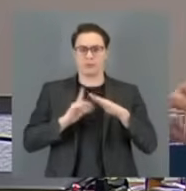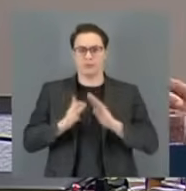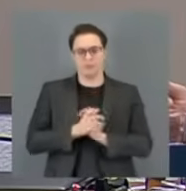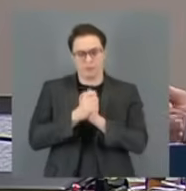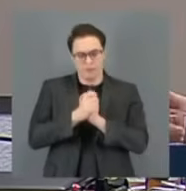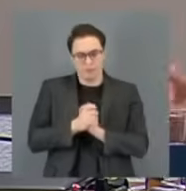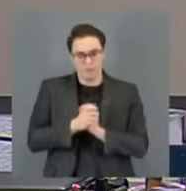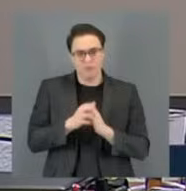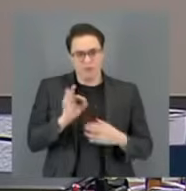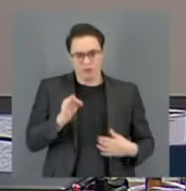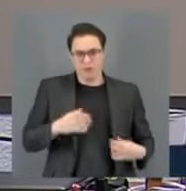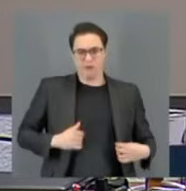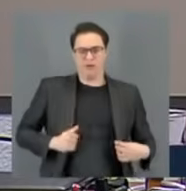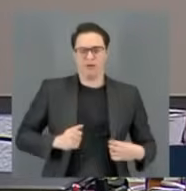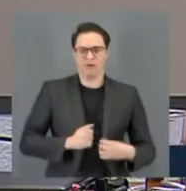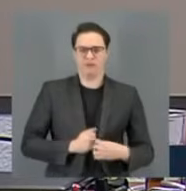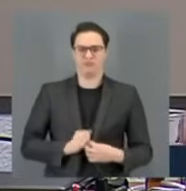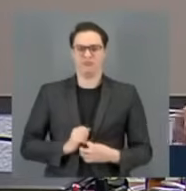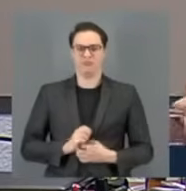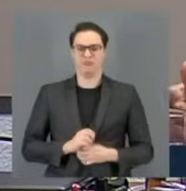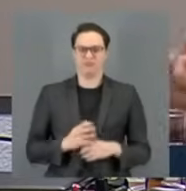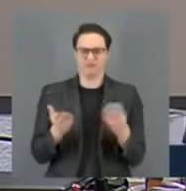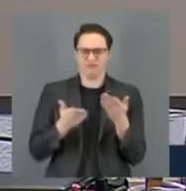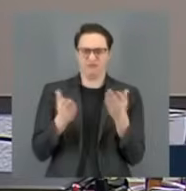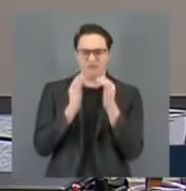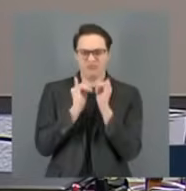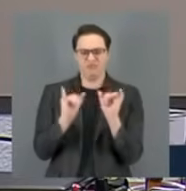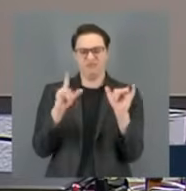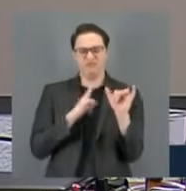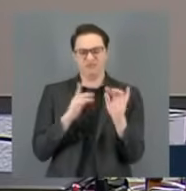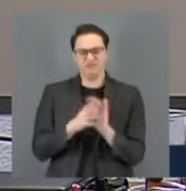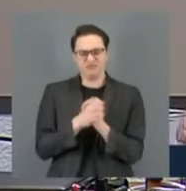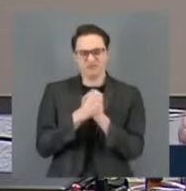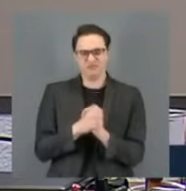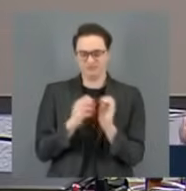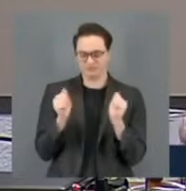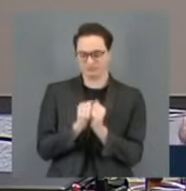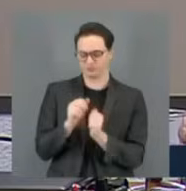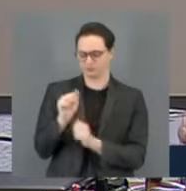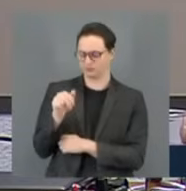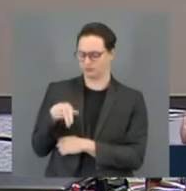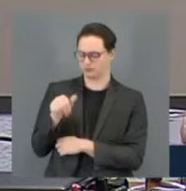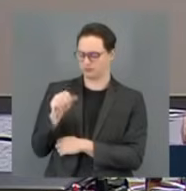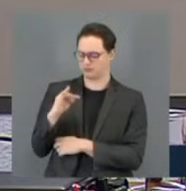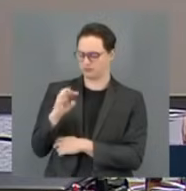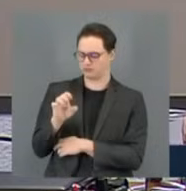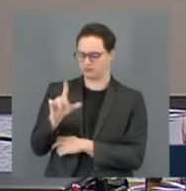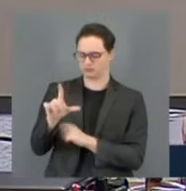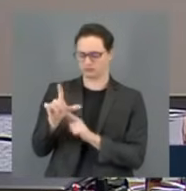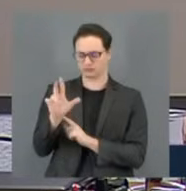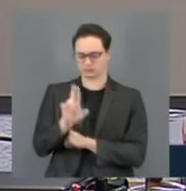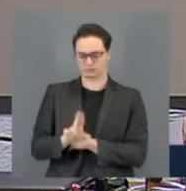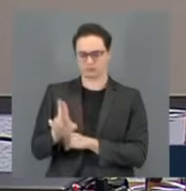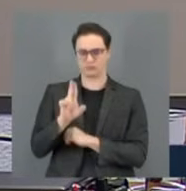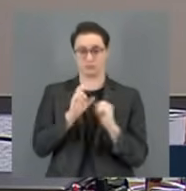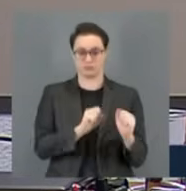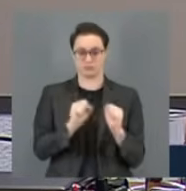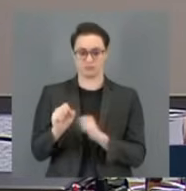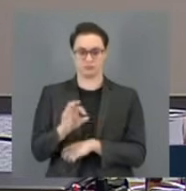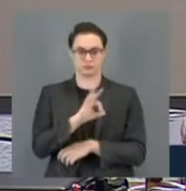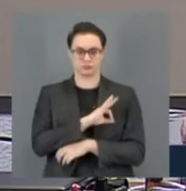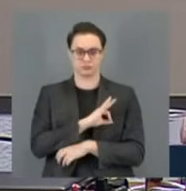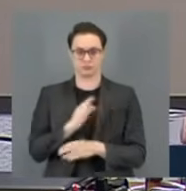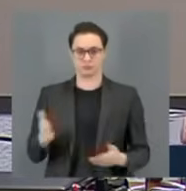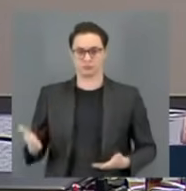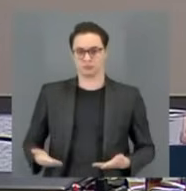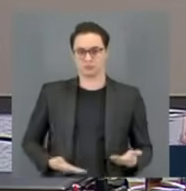né? Agora foi anunciado parceria não só com a Anatel, que disse que vai utilizar o seu poder de polícia a serviço do TSE,